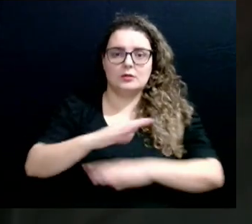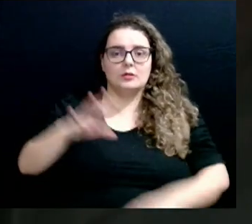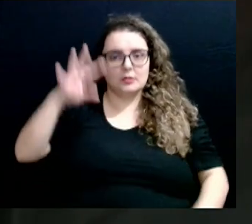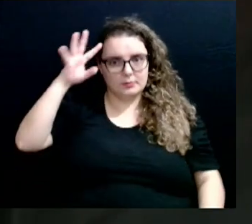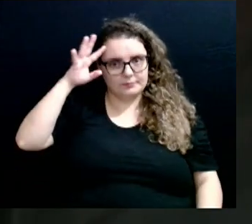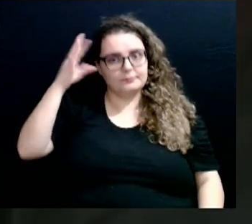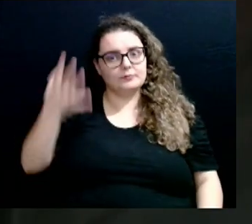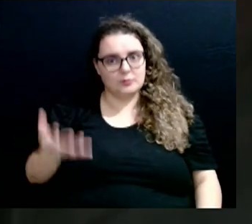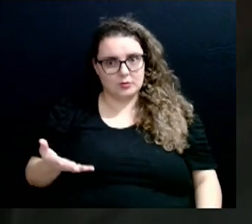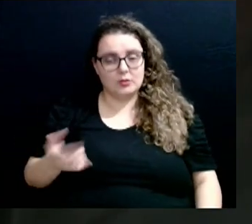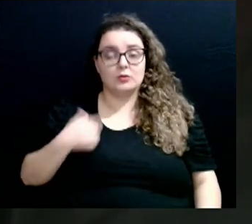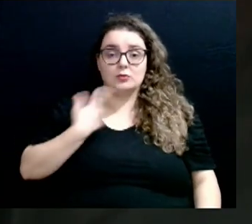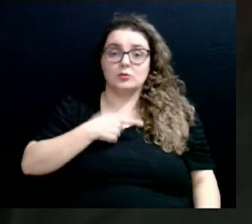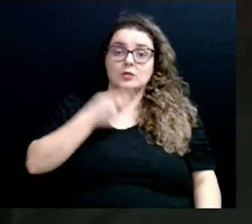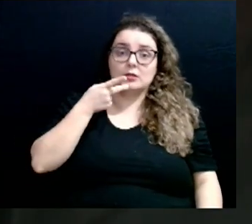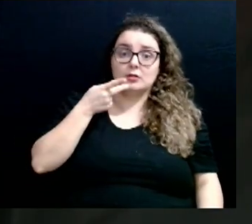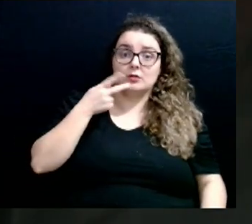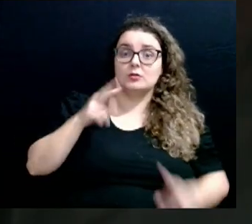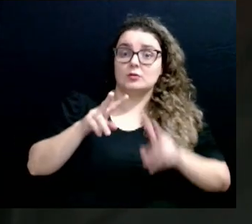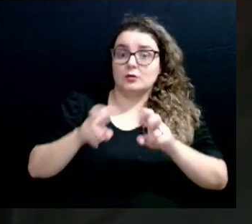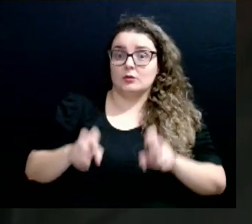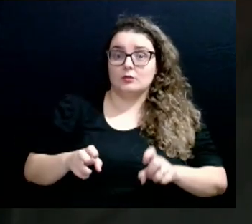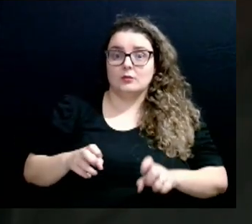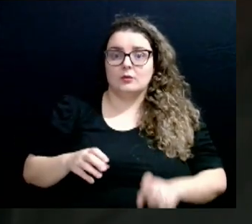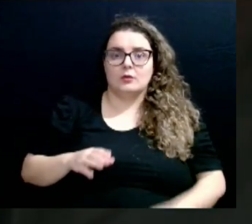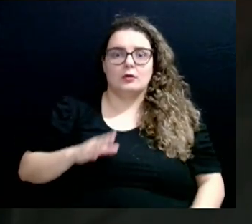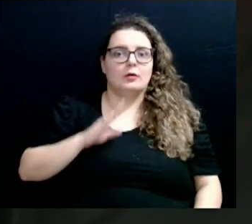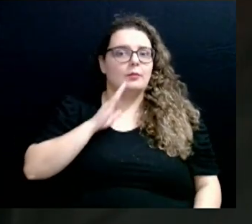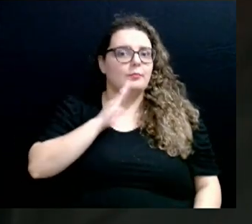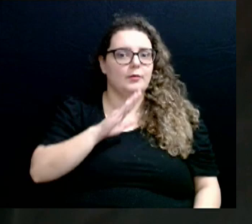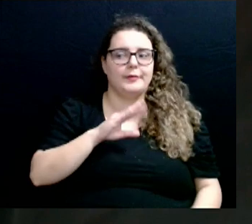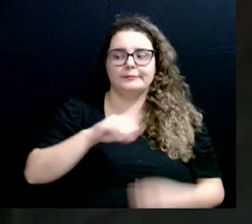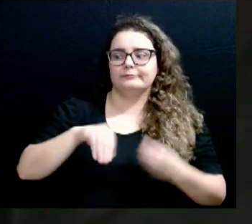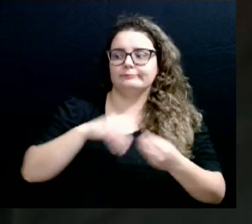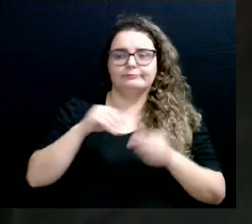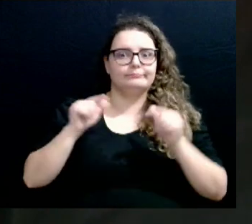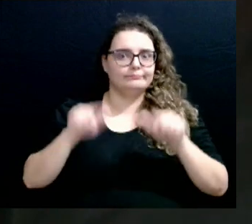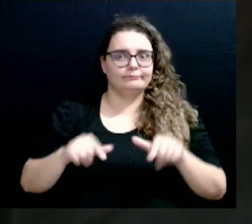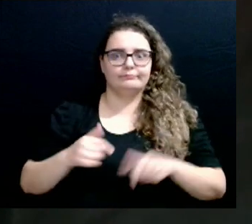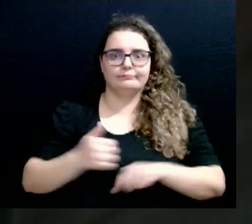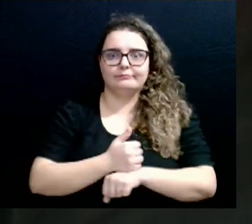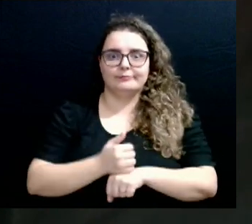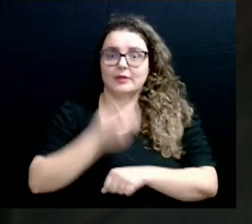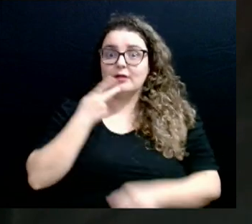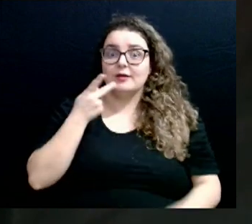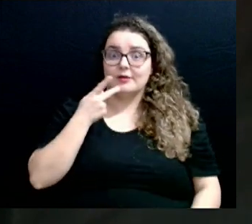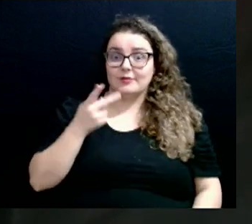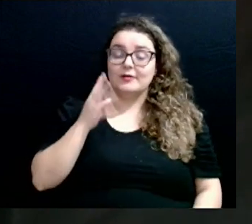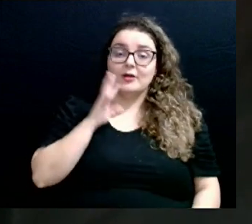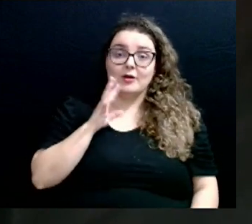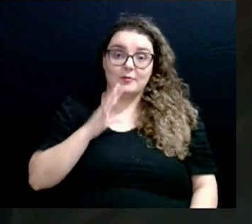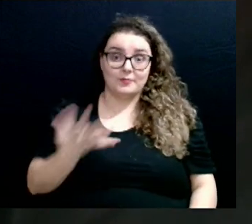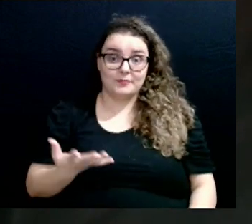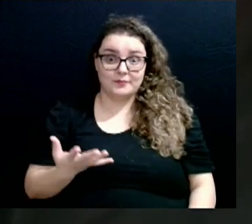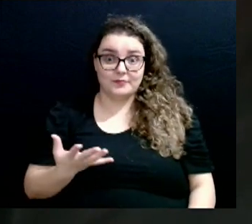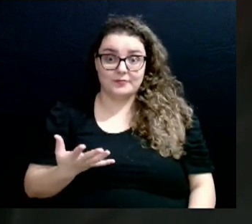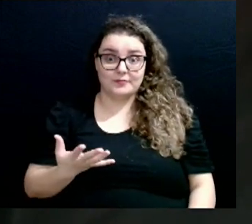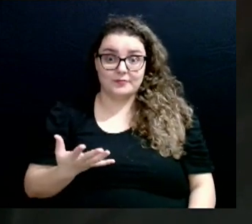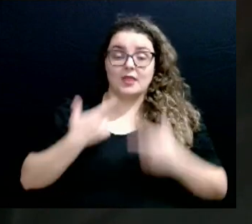gente vai falar sobre um tema que promete mexer com o ambiente profissional. A gente vai falar do negócio bem legal, ó, a linguagem do